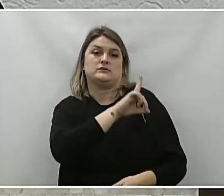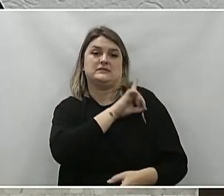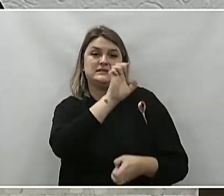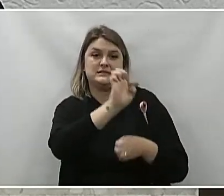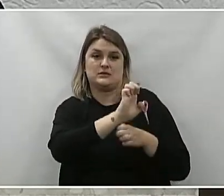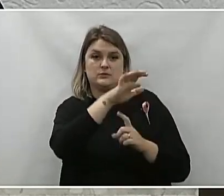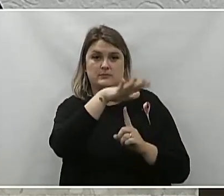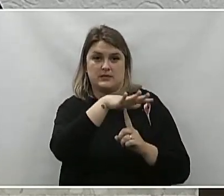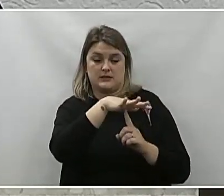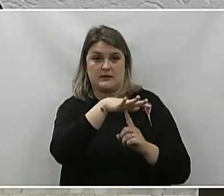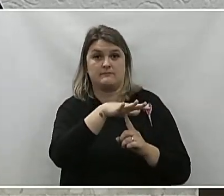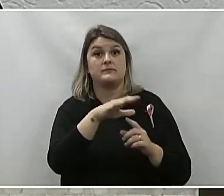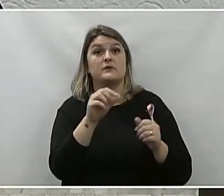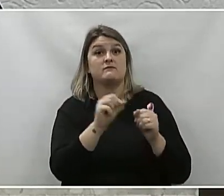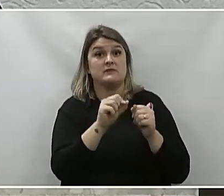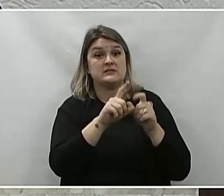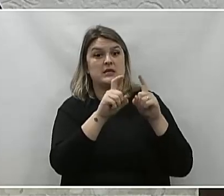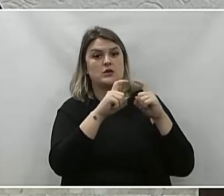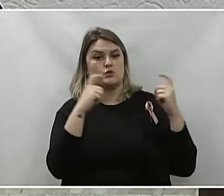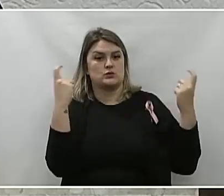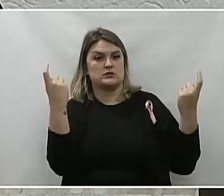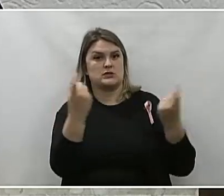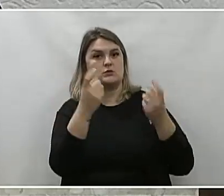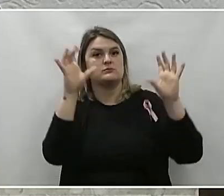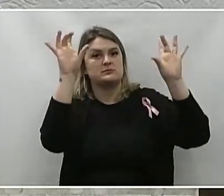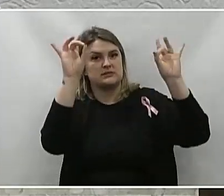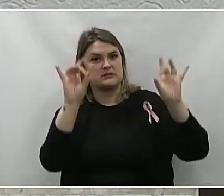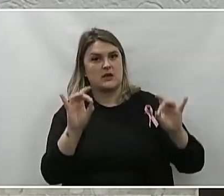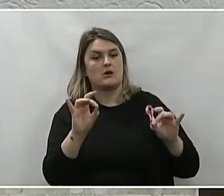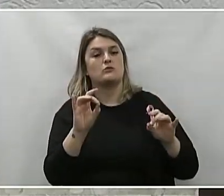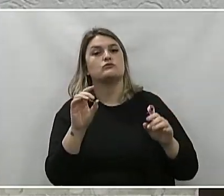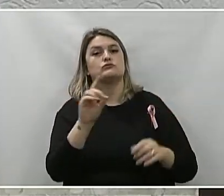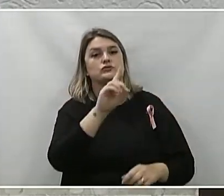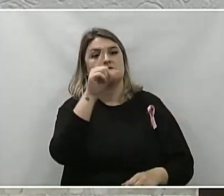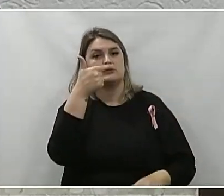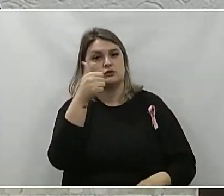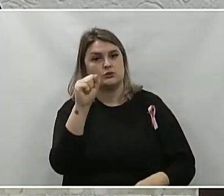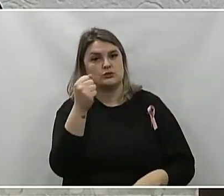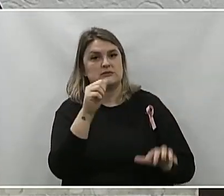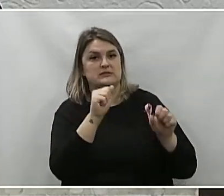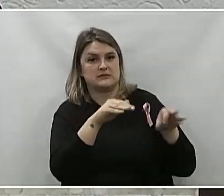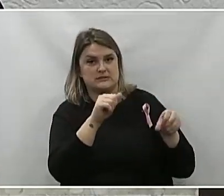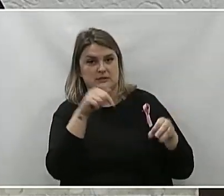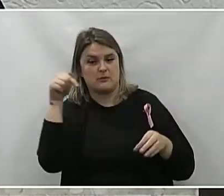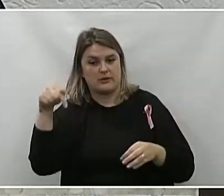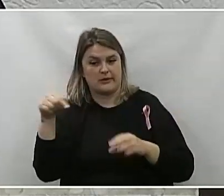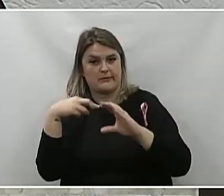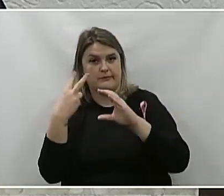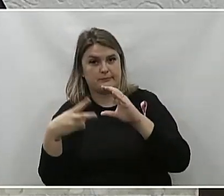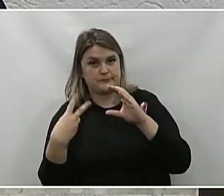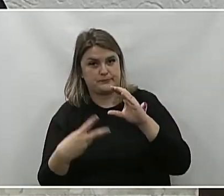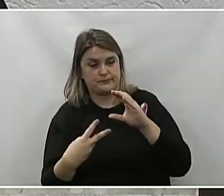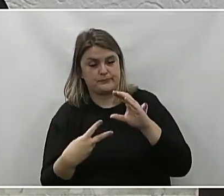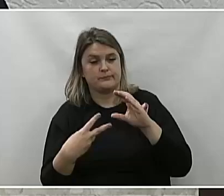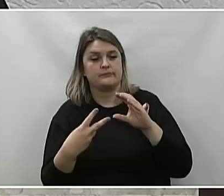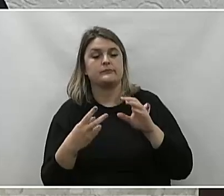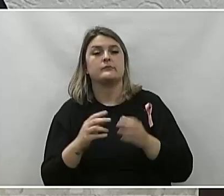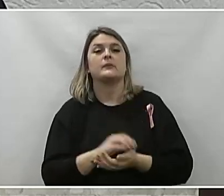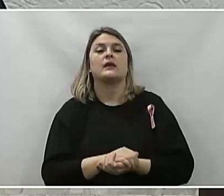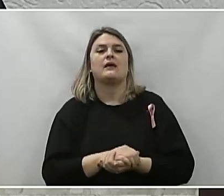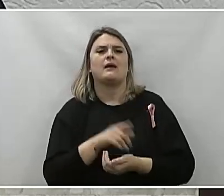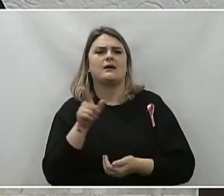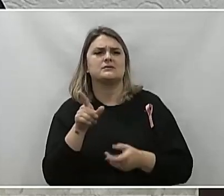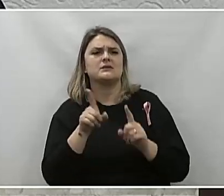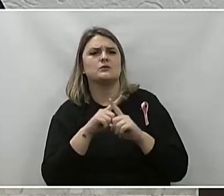Paraná a cerimônia realizada no dia 28 de Setembro na Câmara de Vereadores de União da Vitória a cerimônia